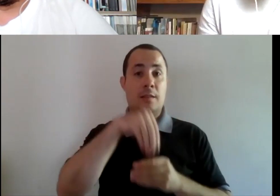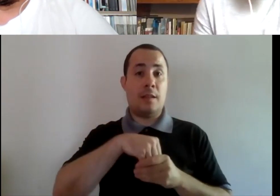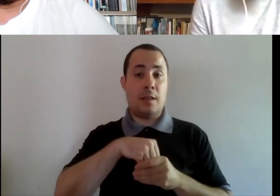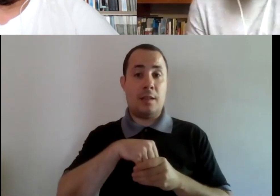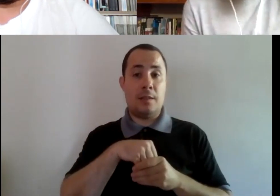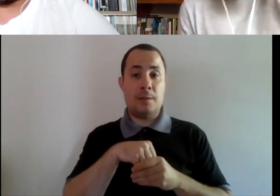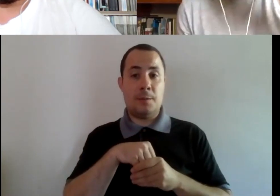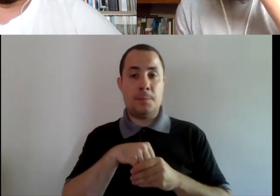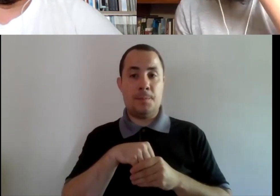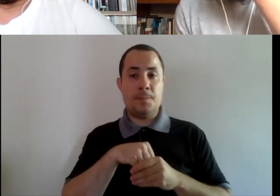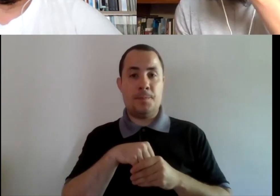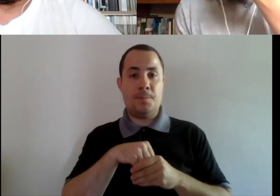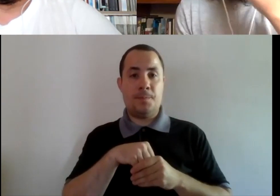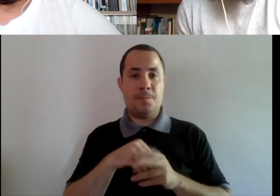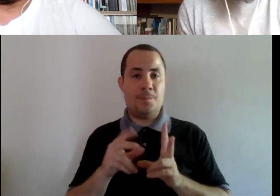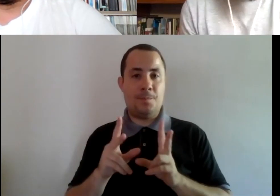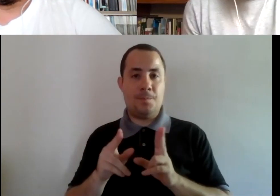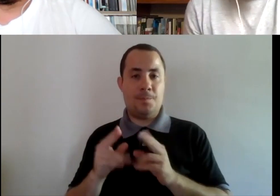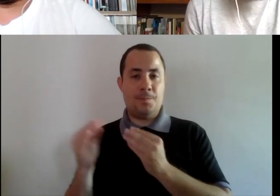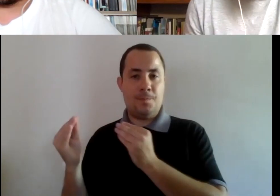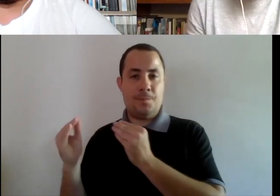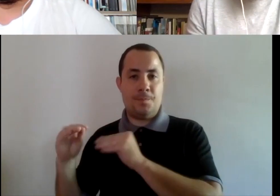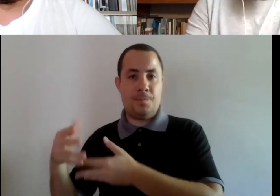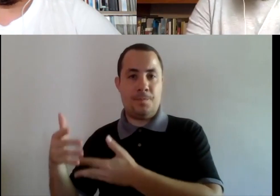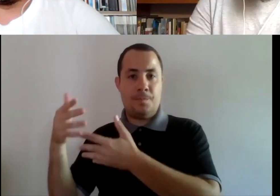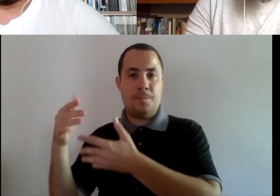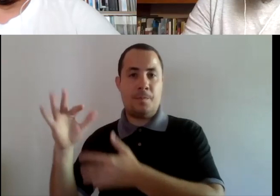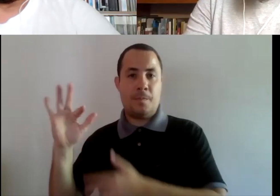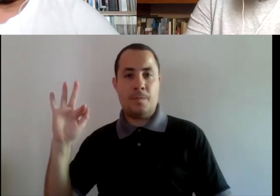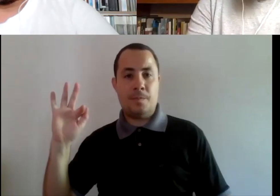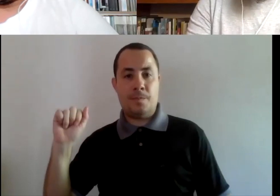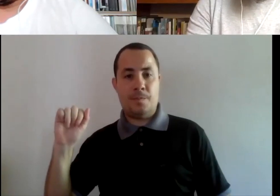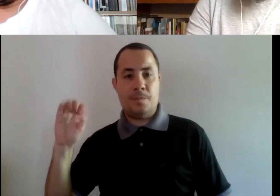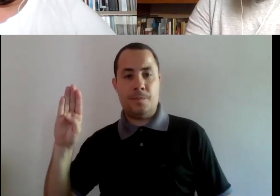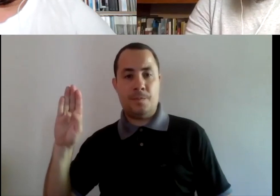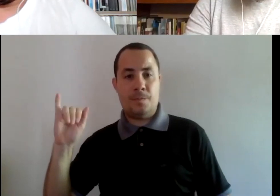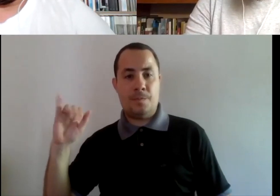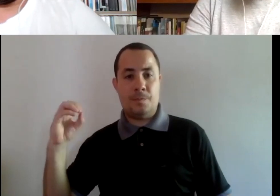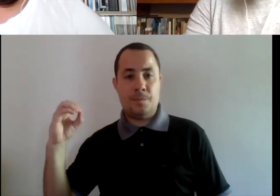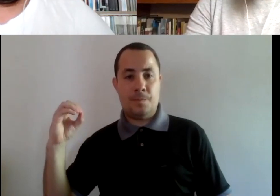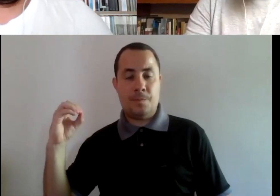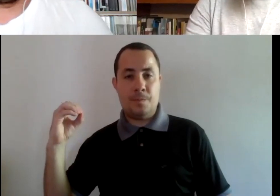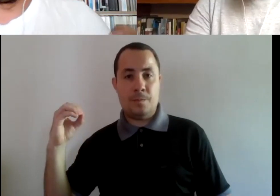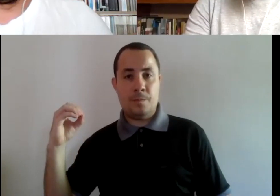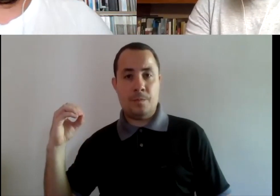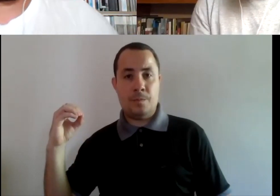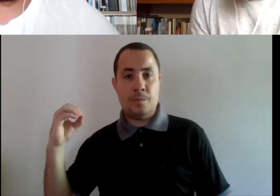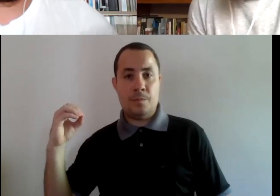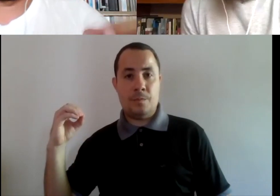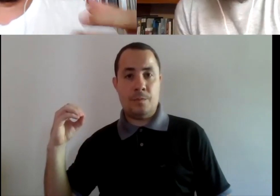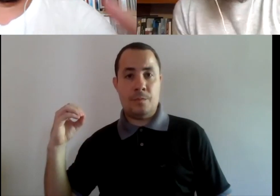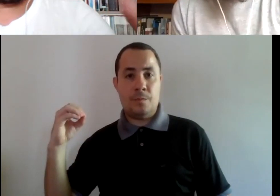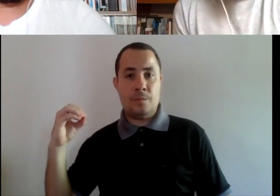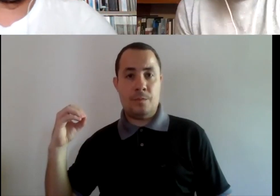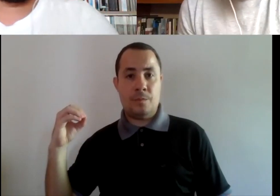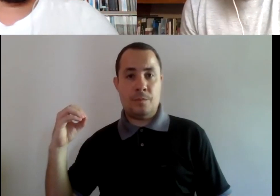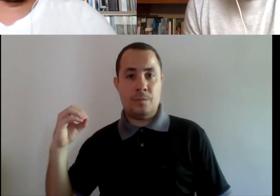foi colocada pelo Fábio, né? Que que vê